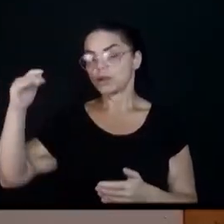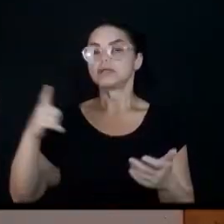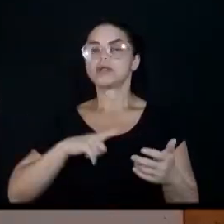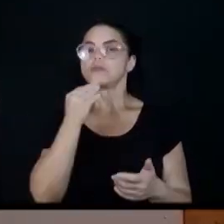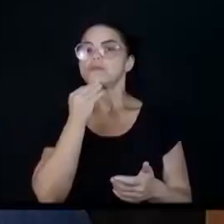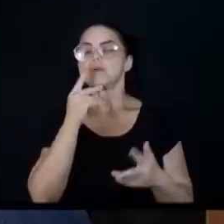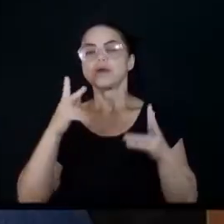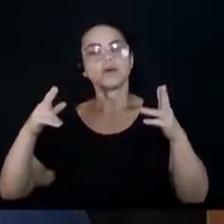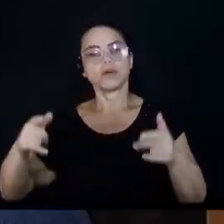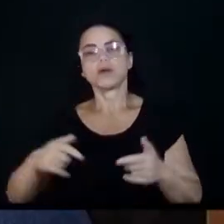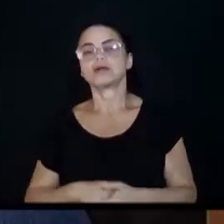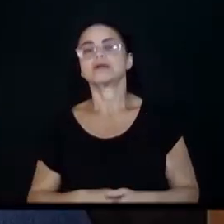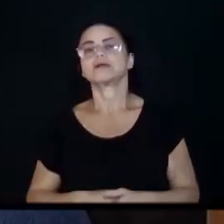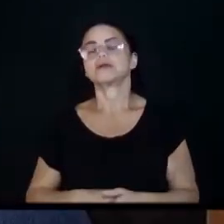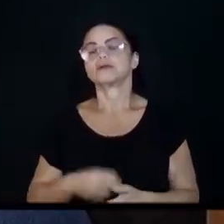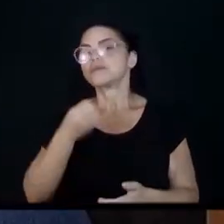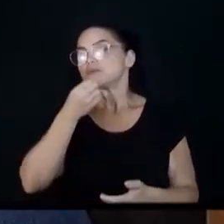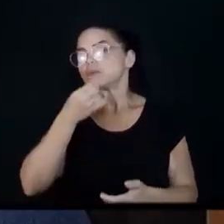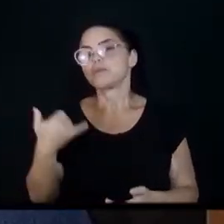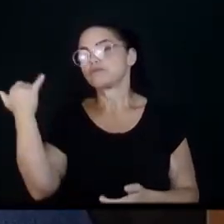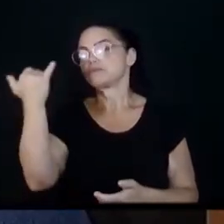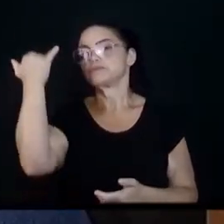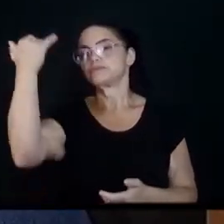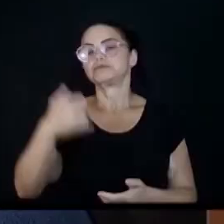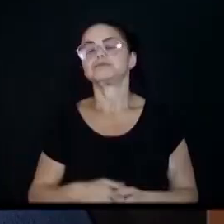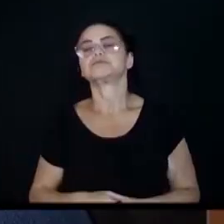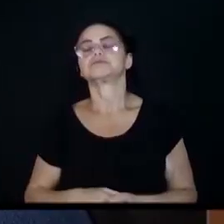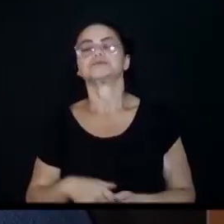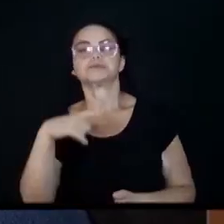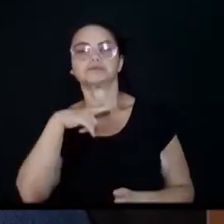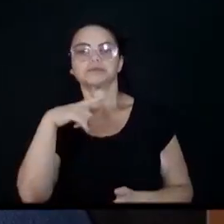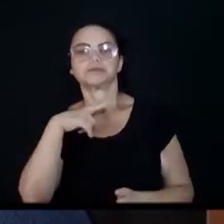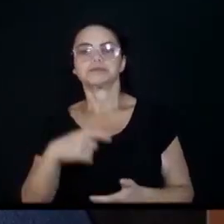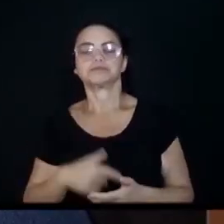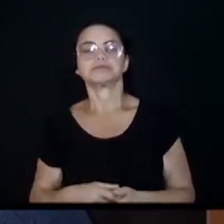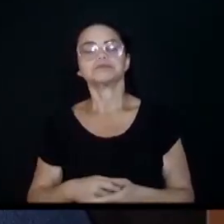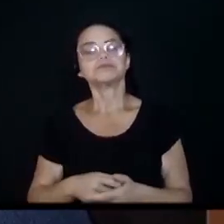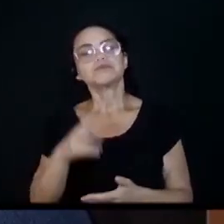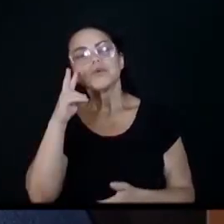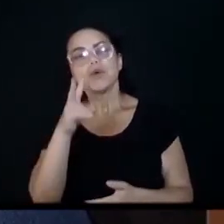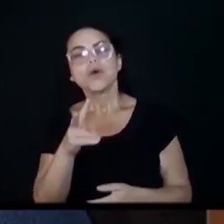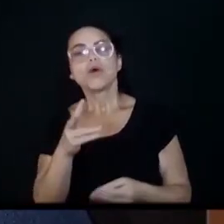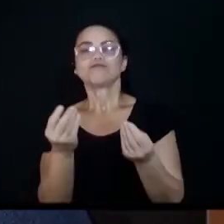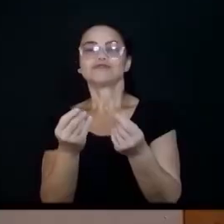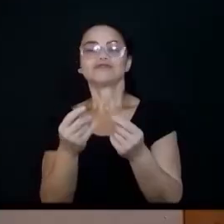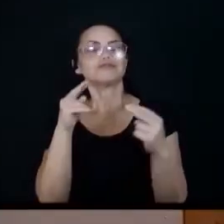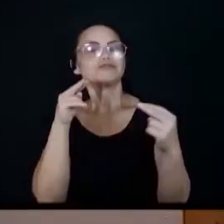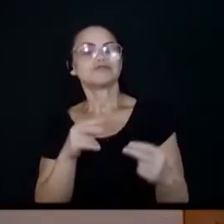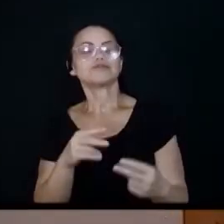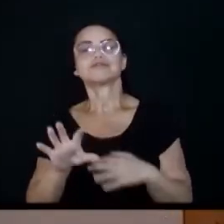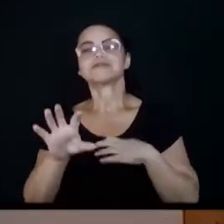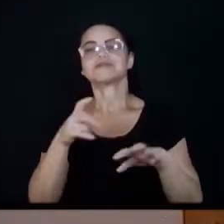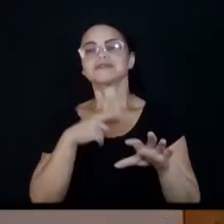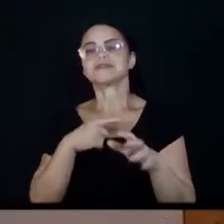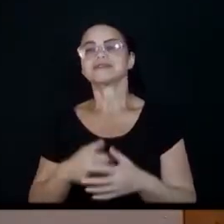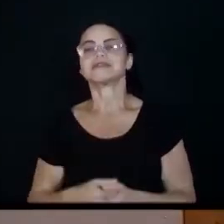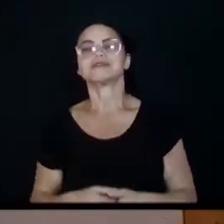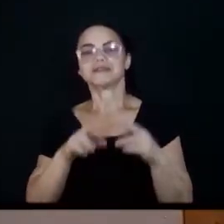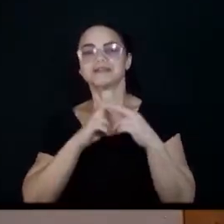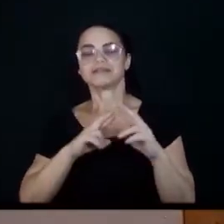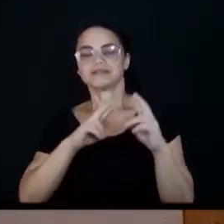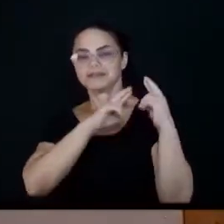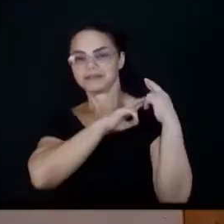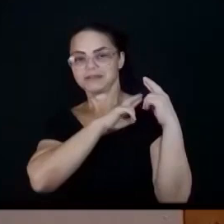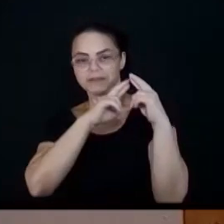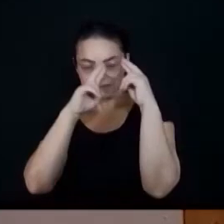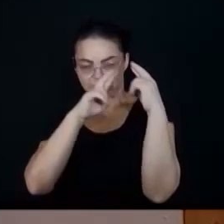gratificante e importante, né, se as pessoas tivessem esse olhar para o outro e também um olhar de responsabilidade, né? Porque a gente não